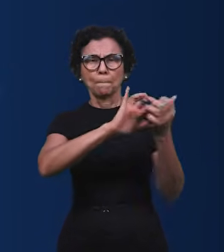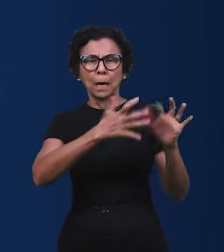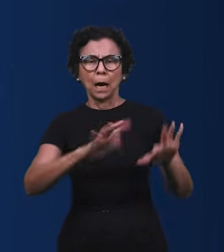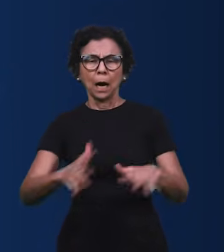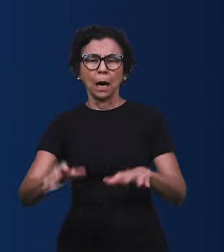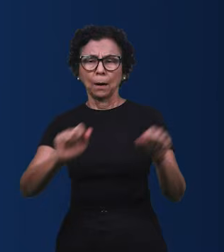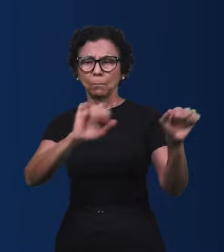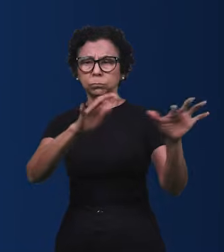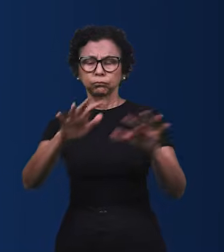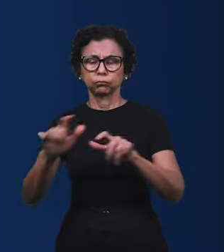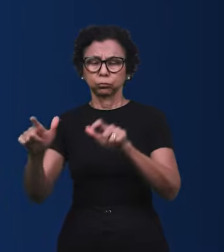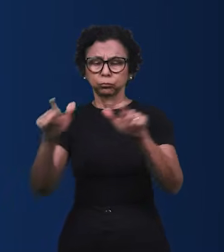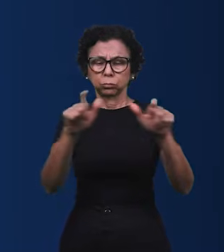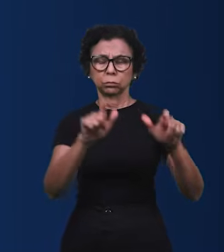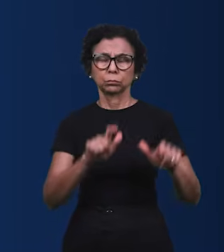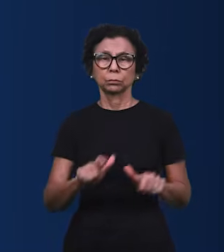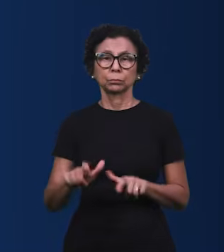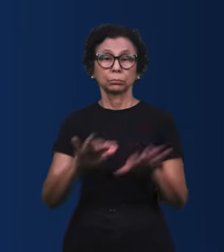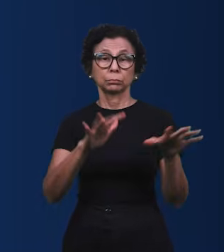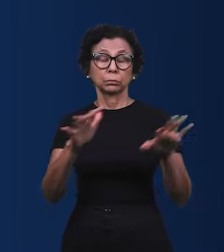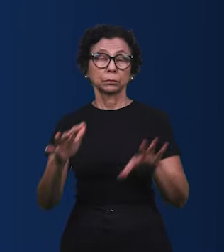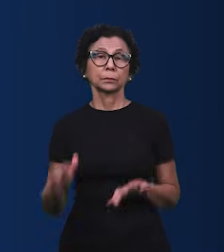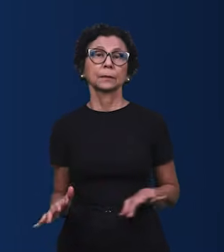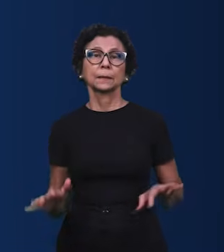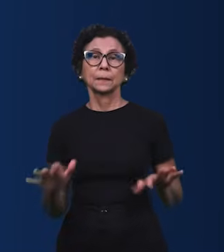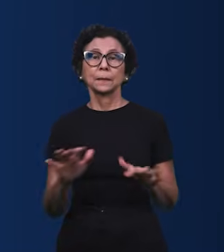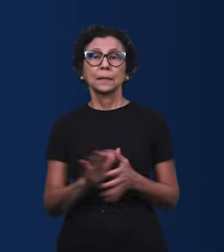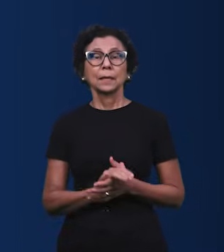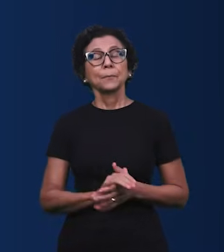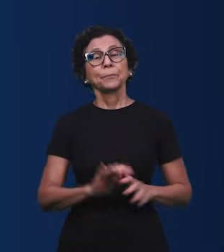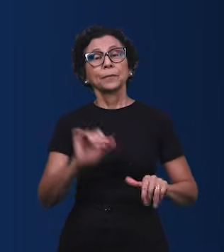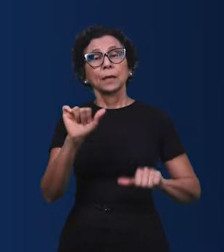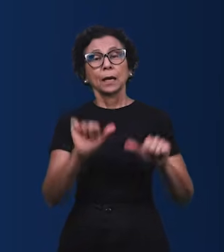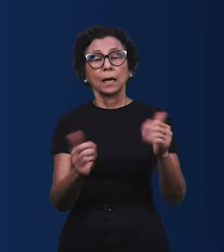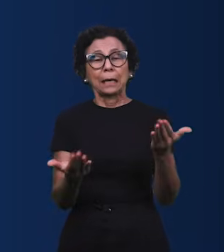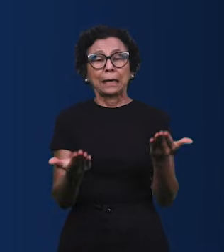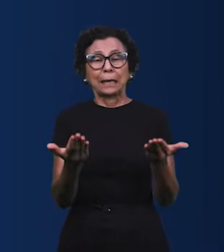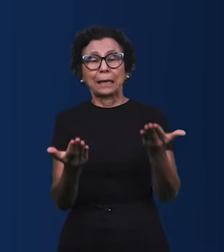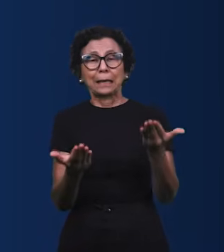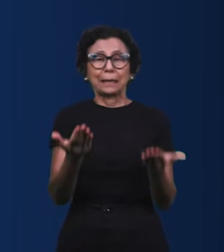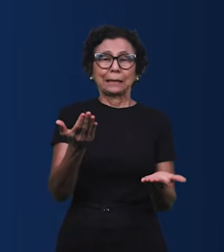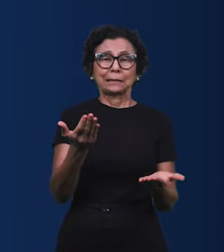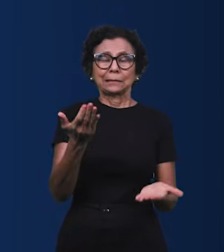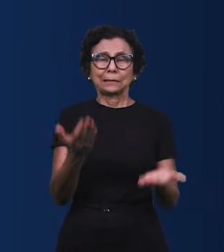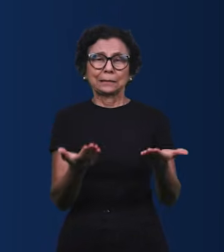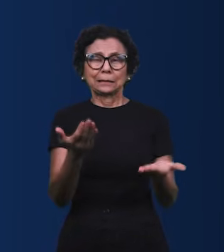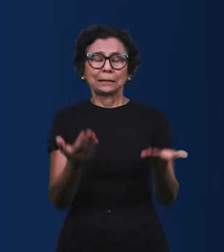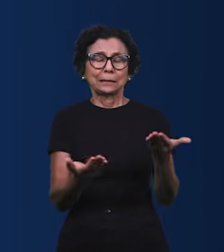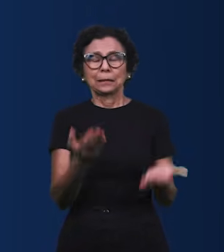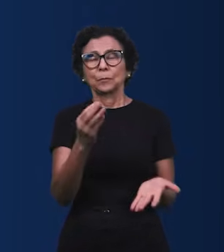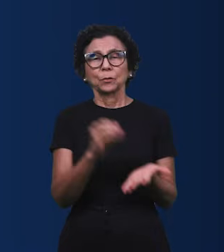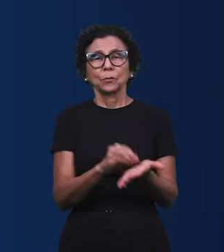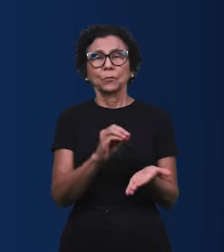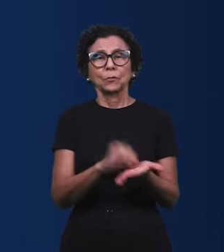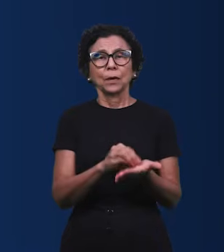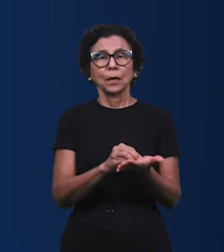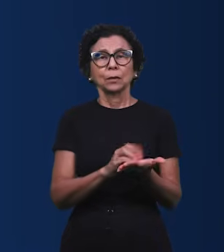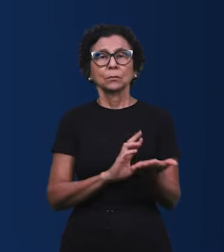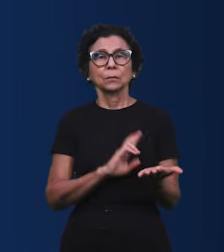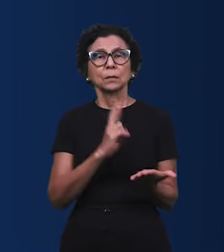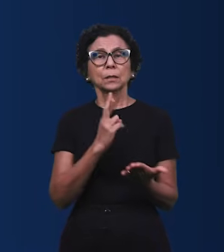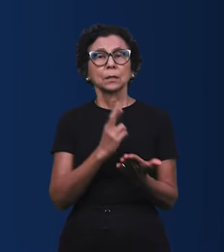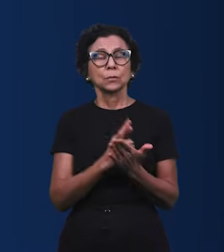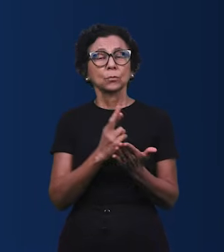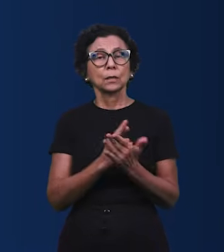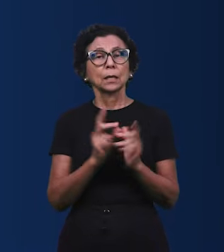terremotos em vários lugares, é exatamente esse desequilíbrio que há no meio ambiente hoje, causado